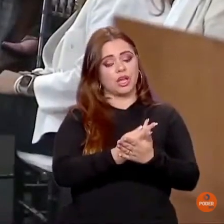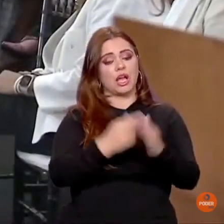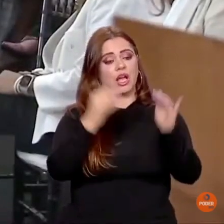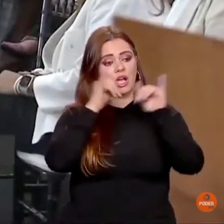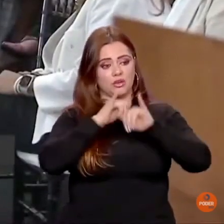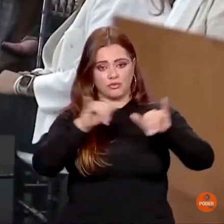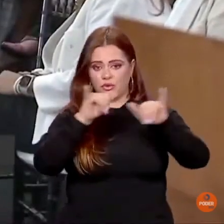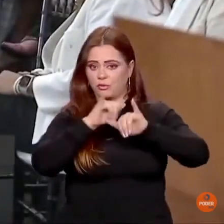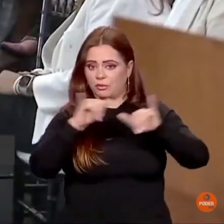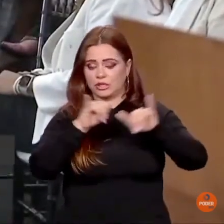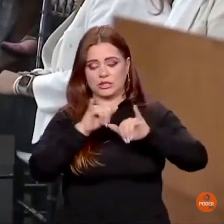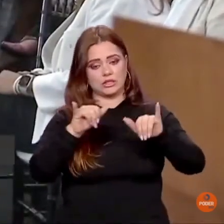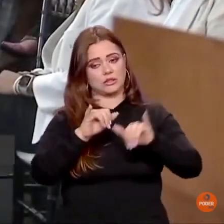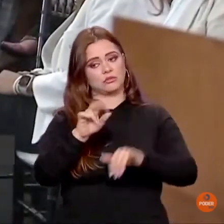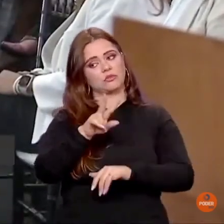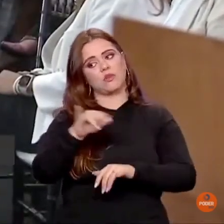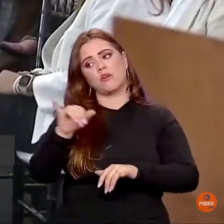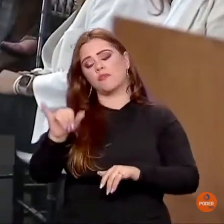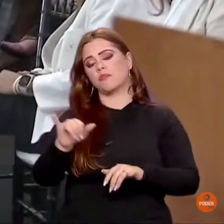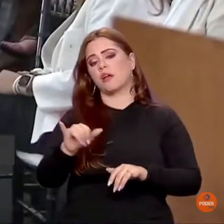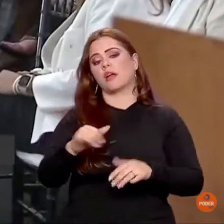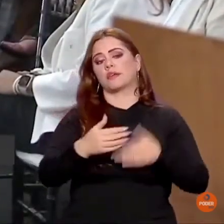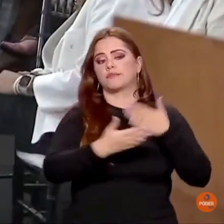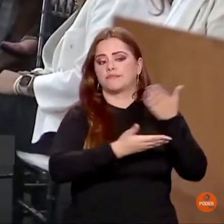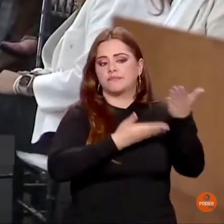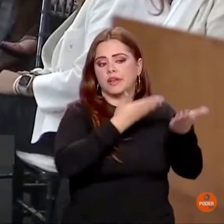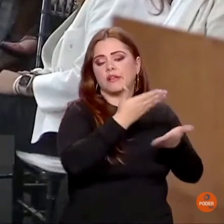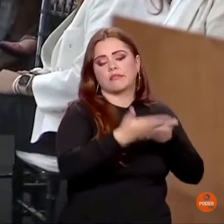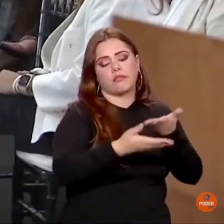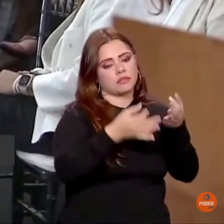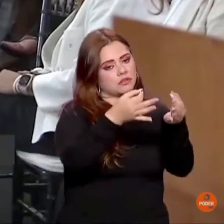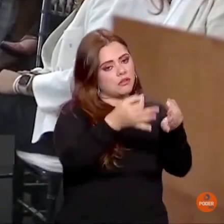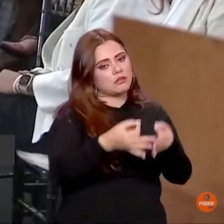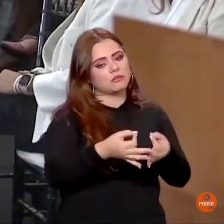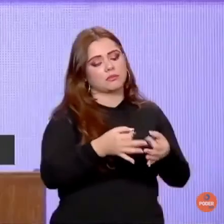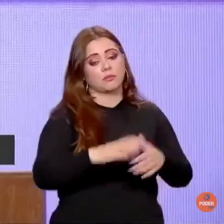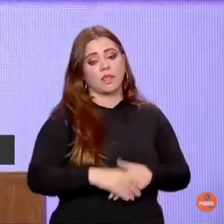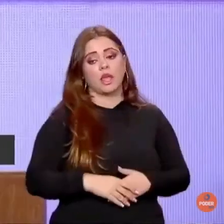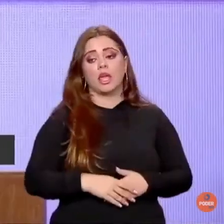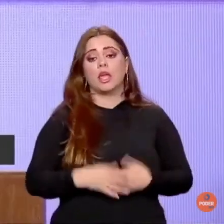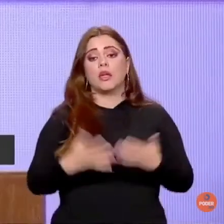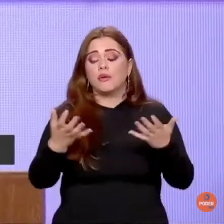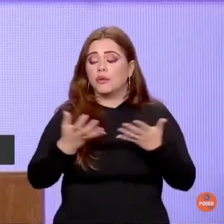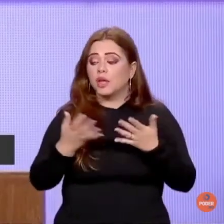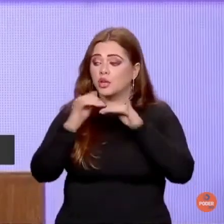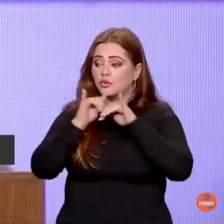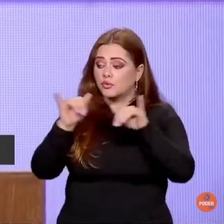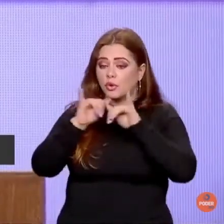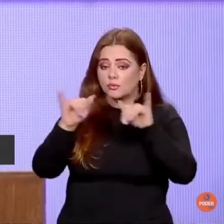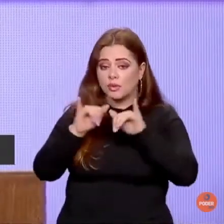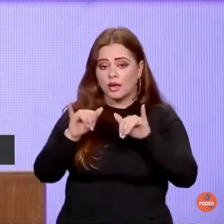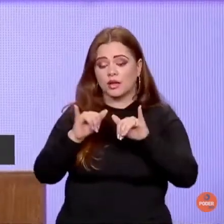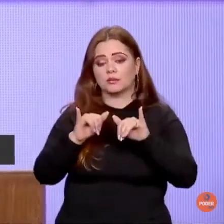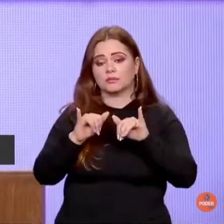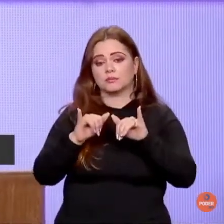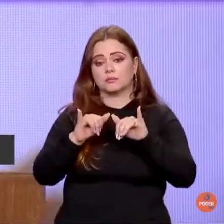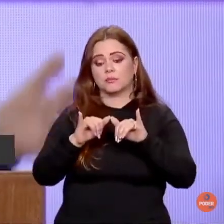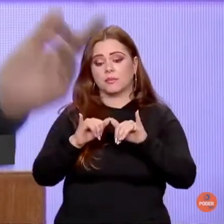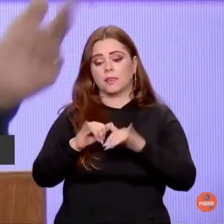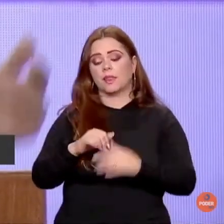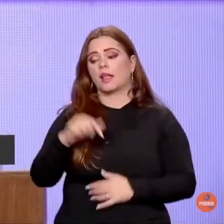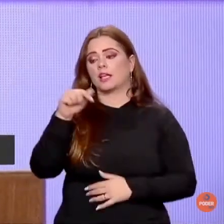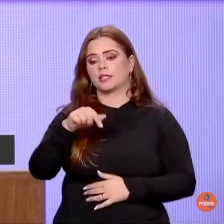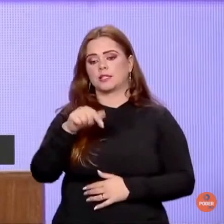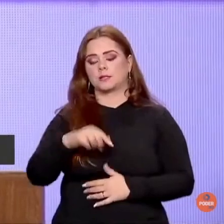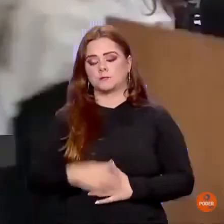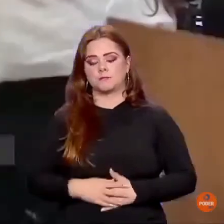ser o assunto que nós queremos tratar aqui. Eu só queria dizer, Cida, com você presente aqui, vem aqui para você